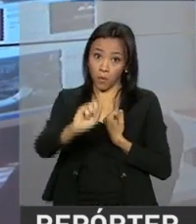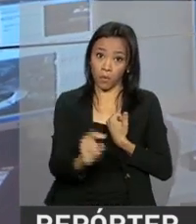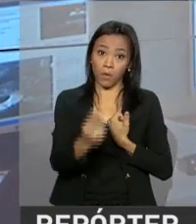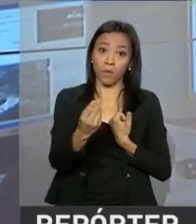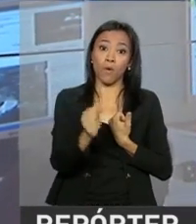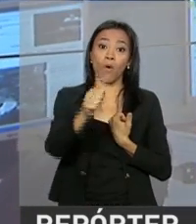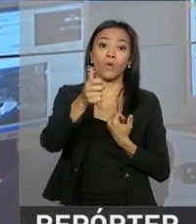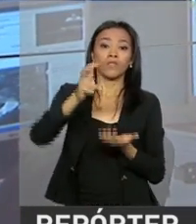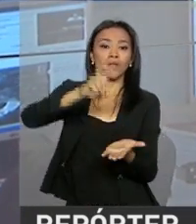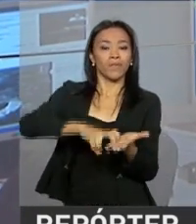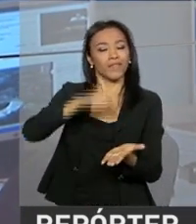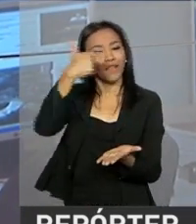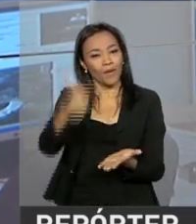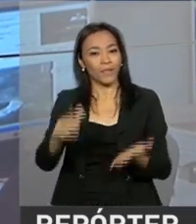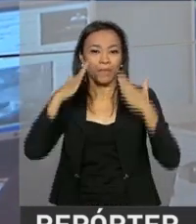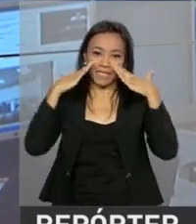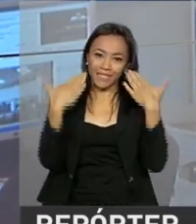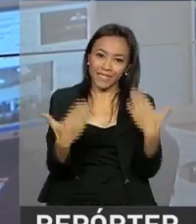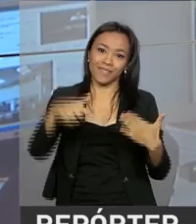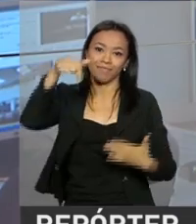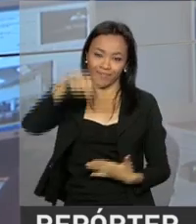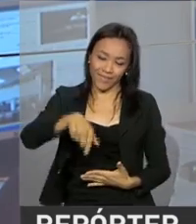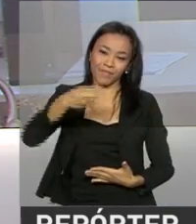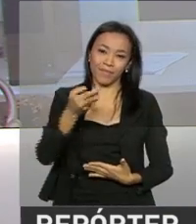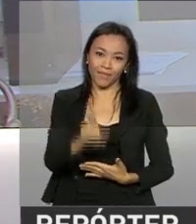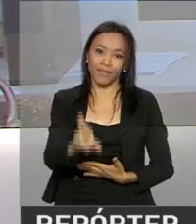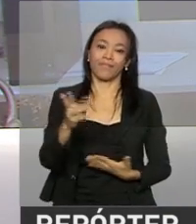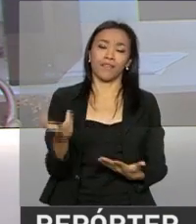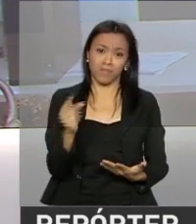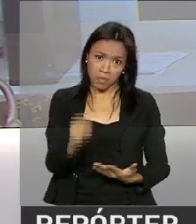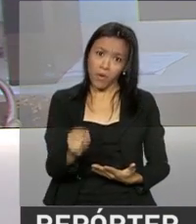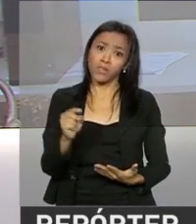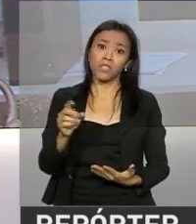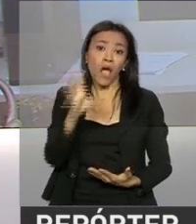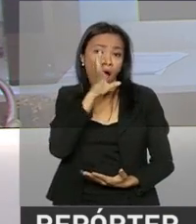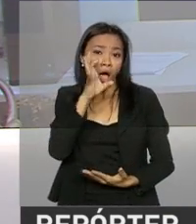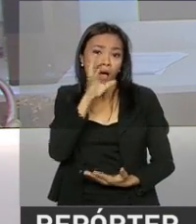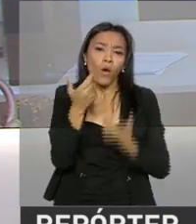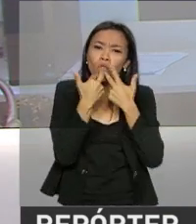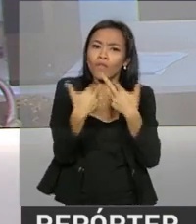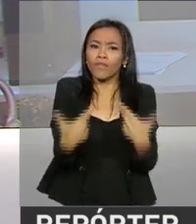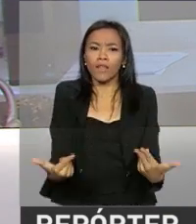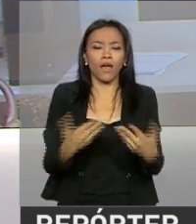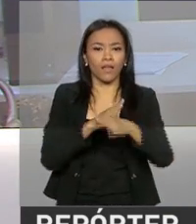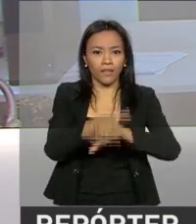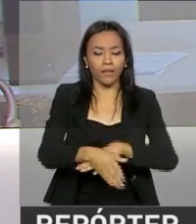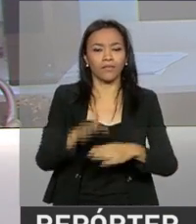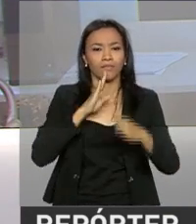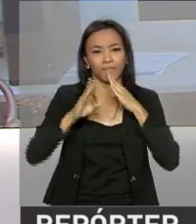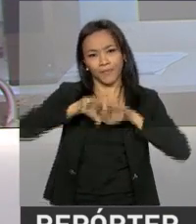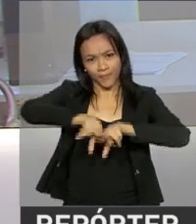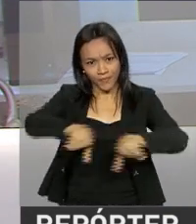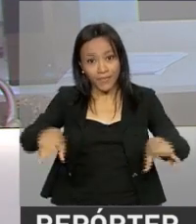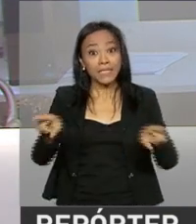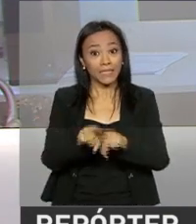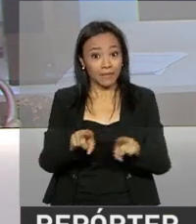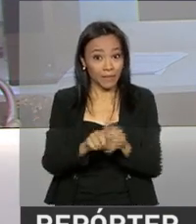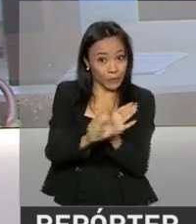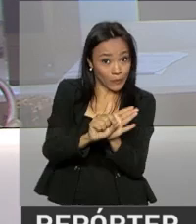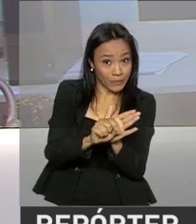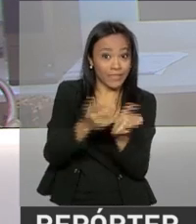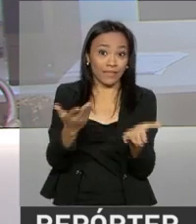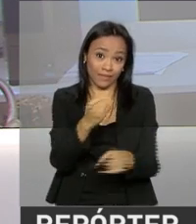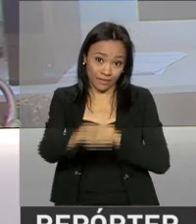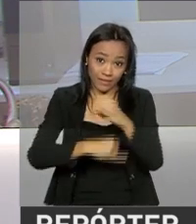da manhã, na próxima edição do Repórter NBR. Você pode acompanhar também as novidades em nossas redes sociais, no Twitter, no Facebook,